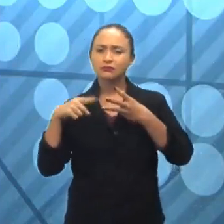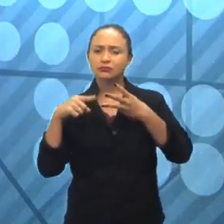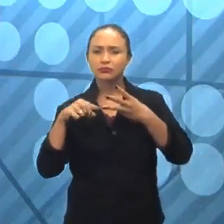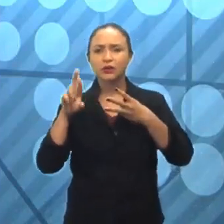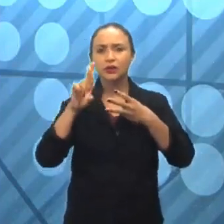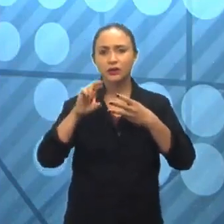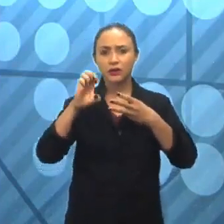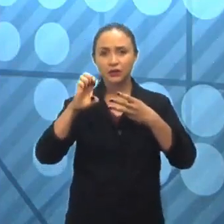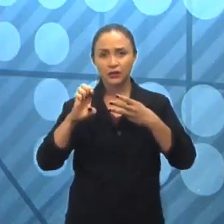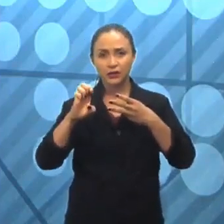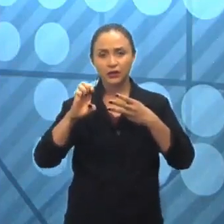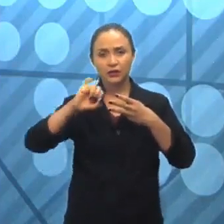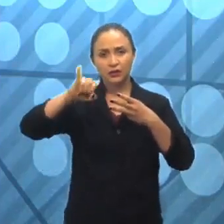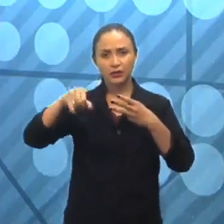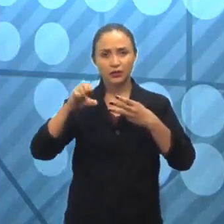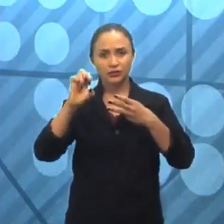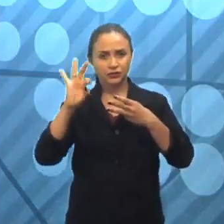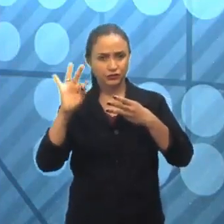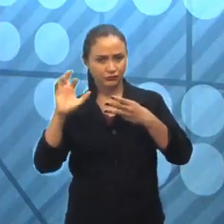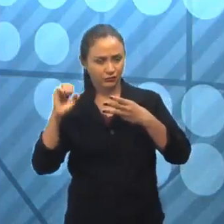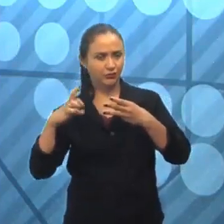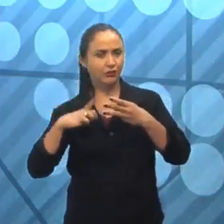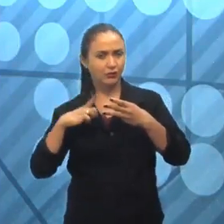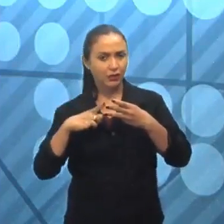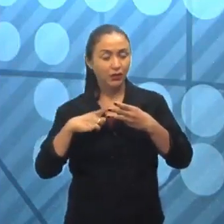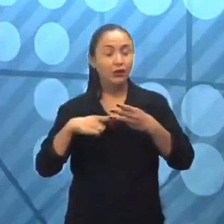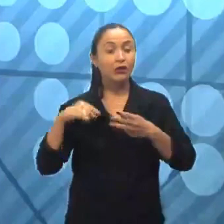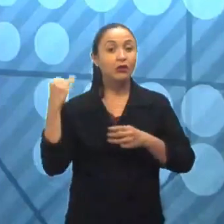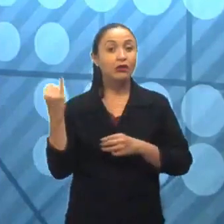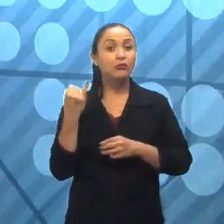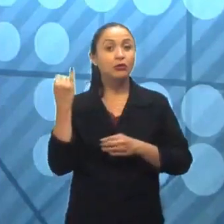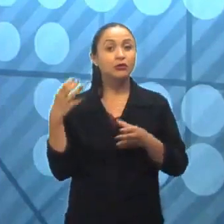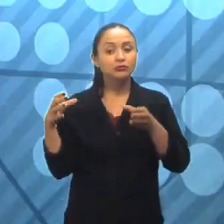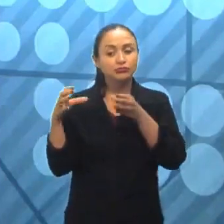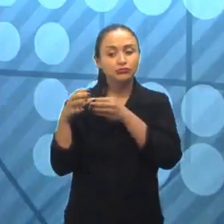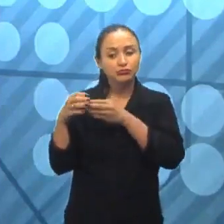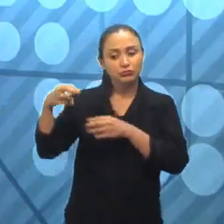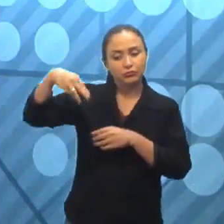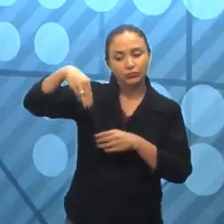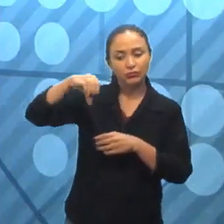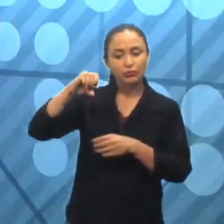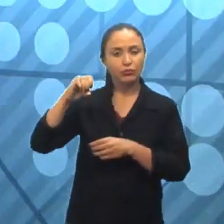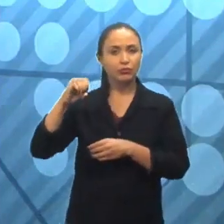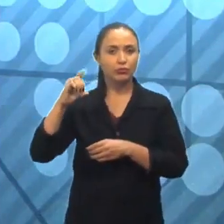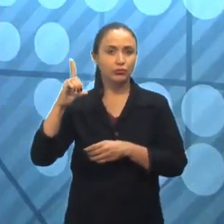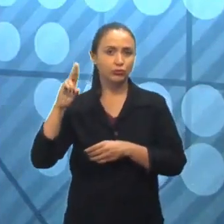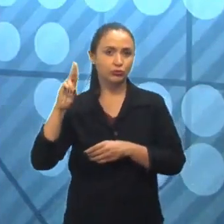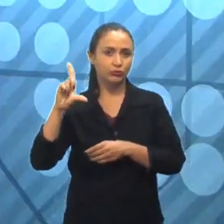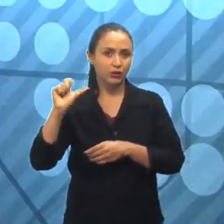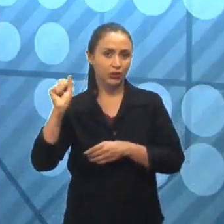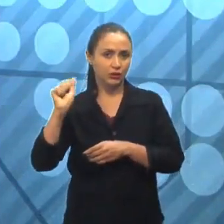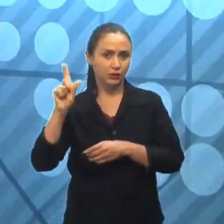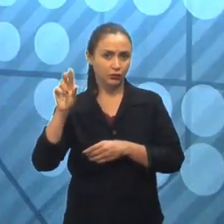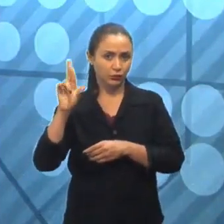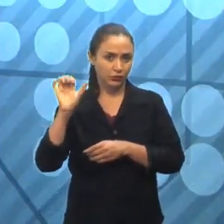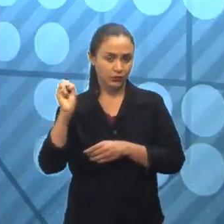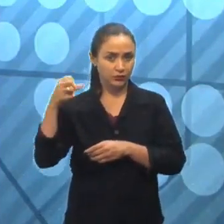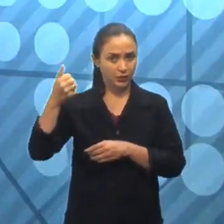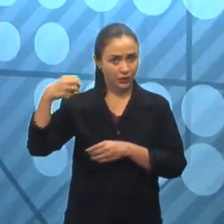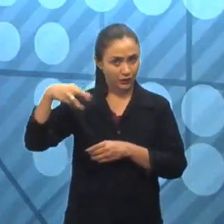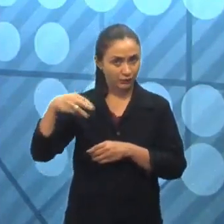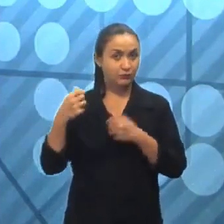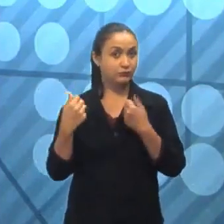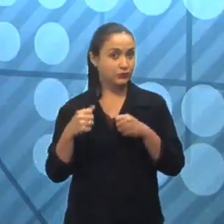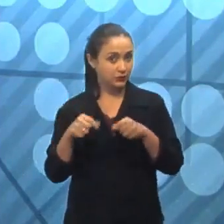que principalmente moduladores AM precisam dessa filtragem analógica e também de filtragens digitais. Depois